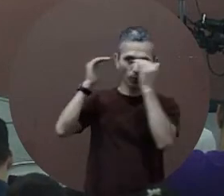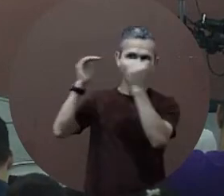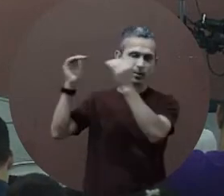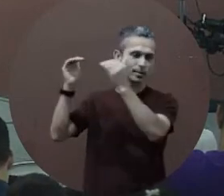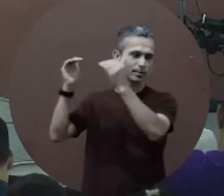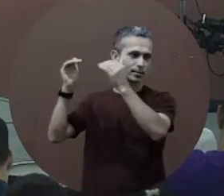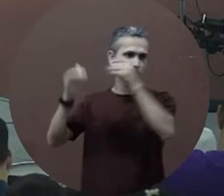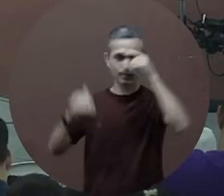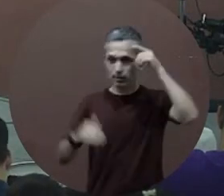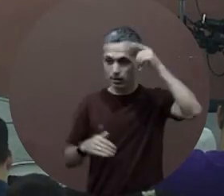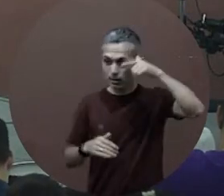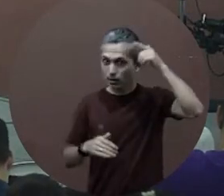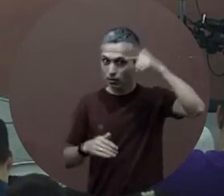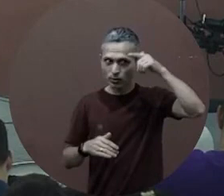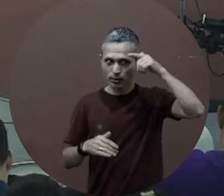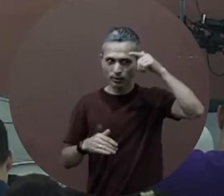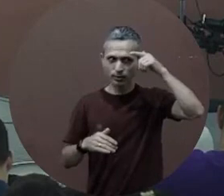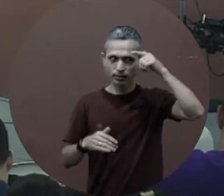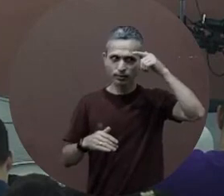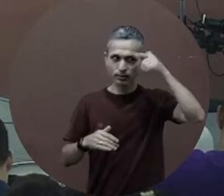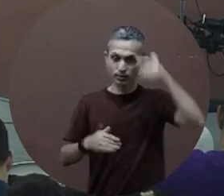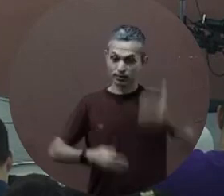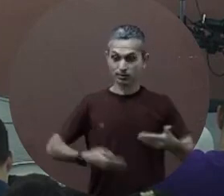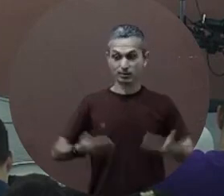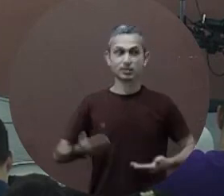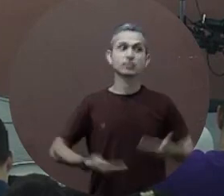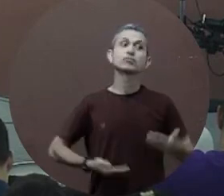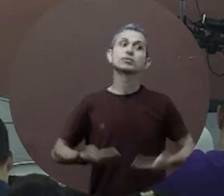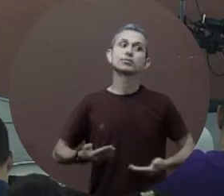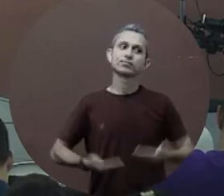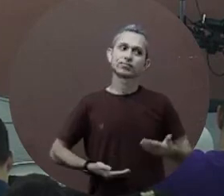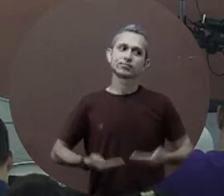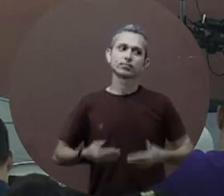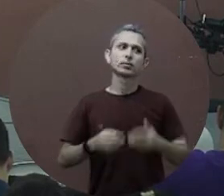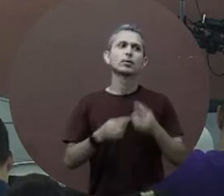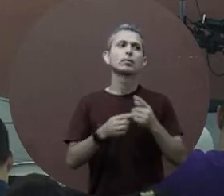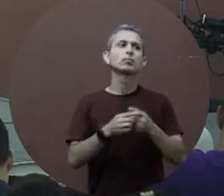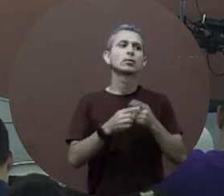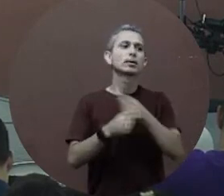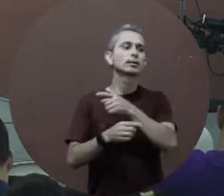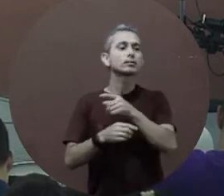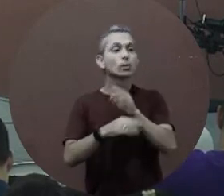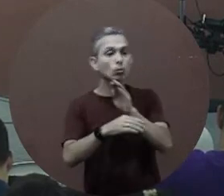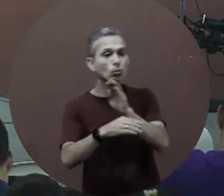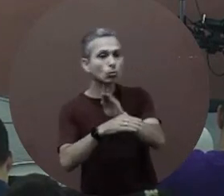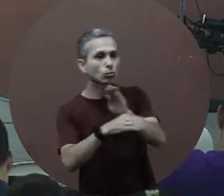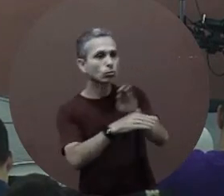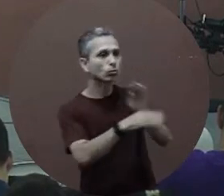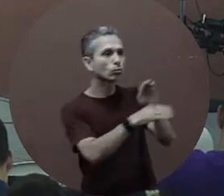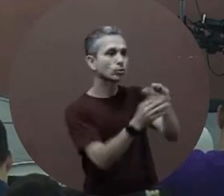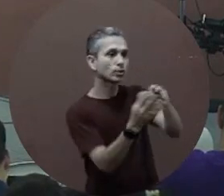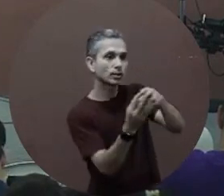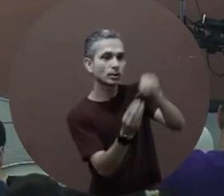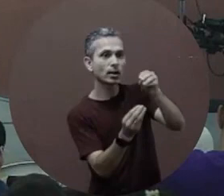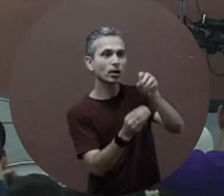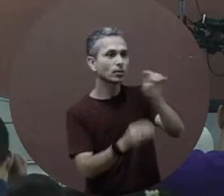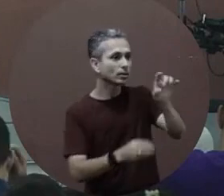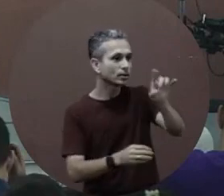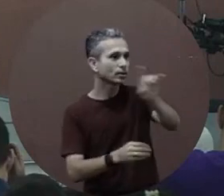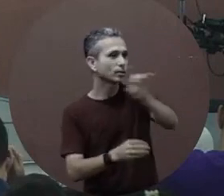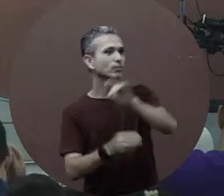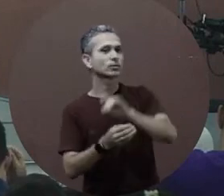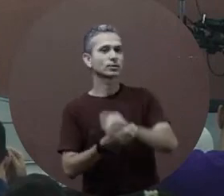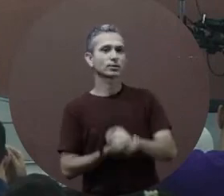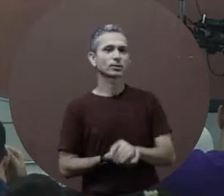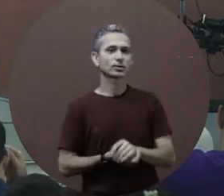sejam submissos a eles, pois zelam pela alma de vocês, como quem deve prestar contas,